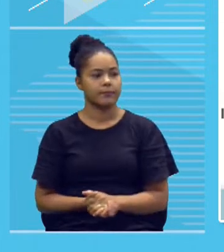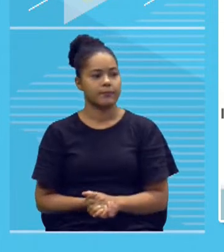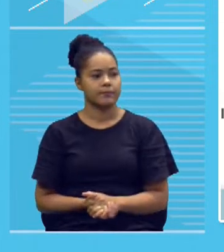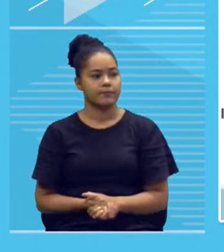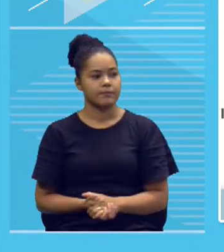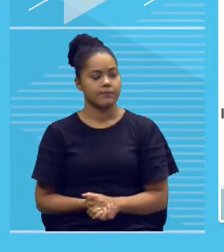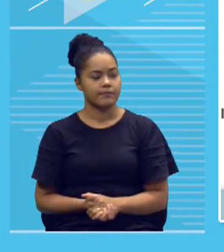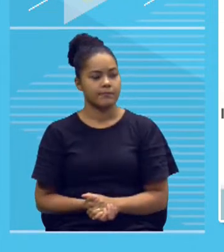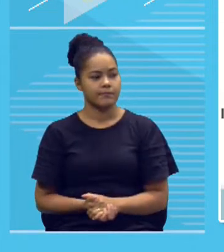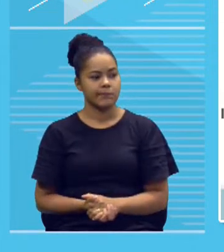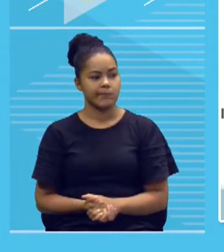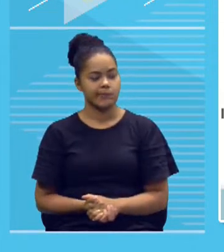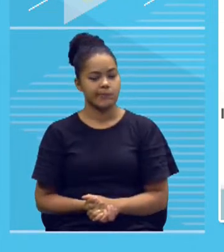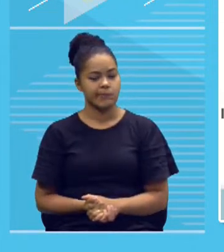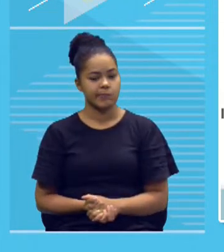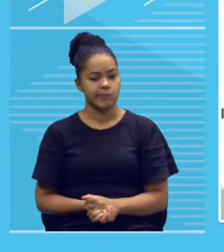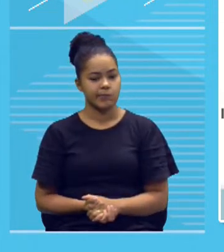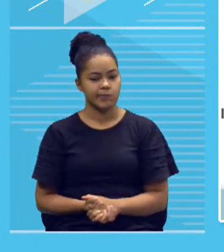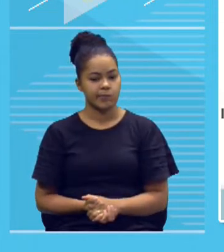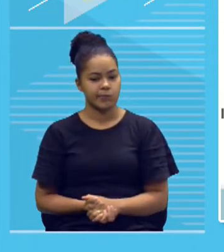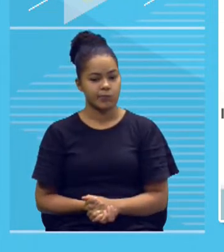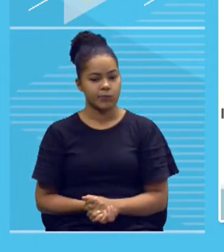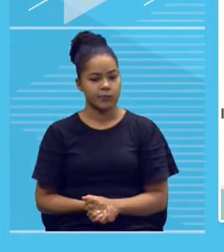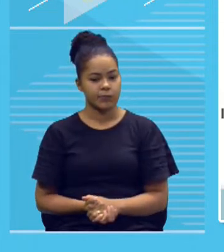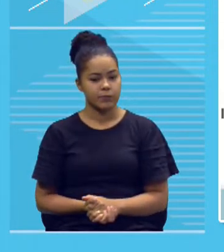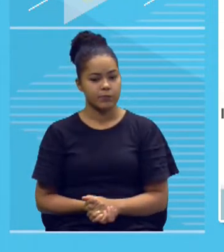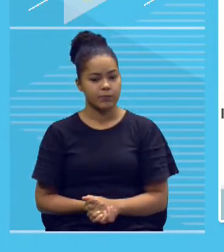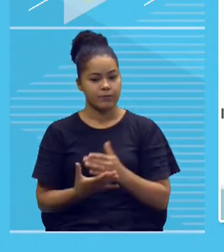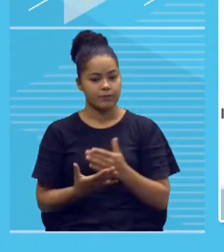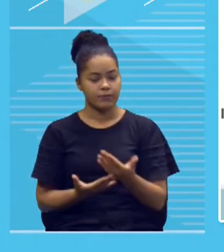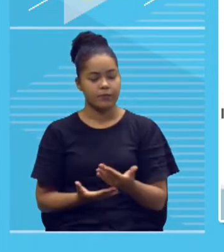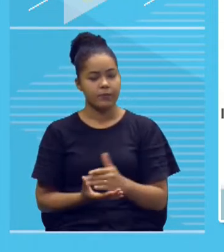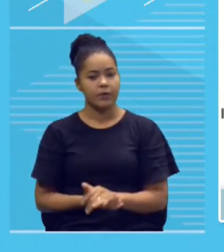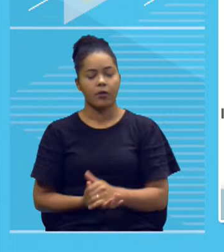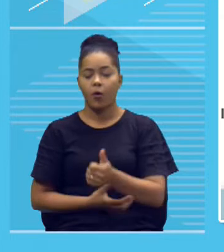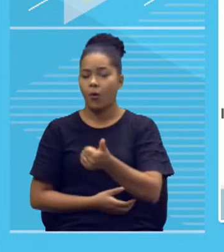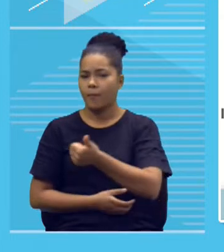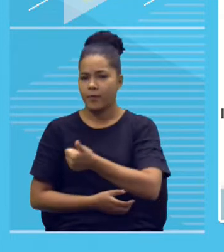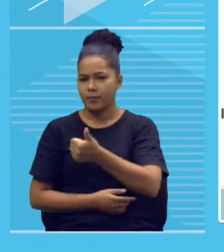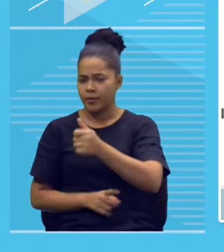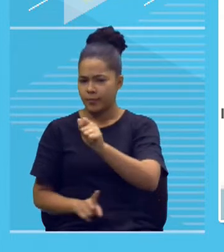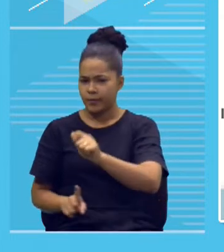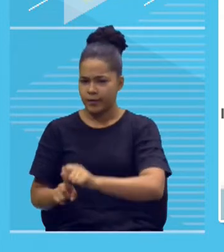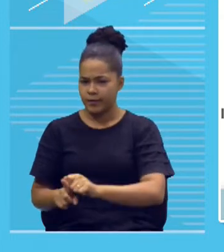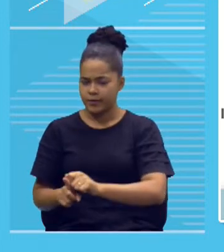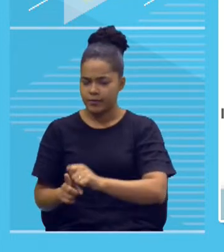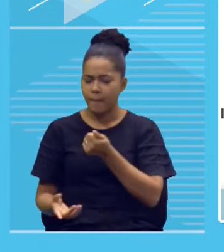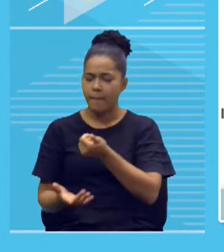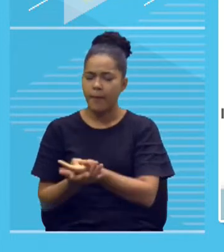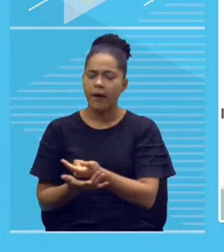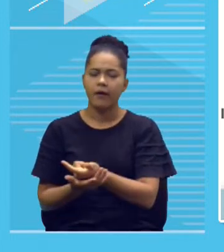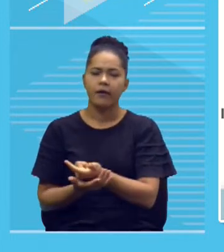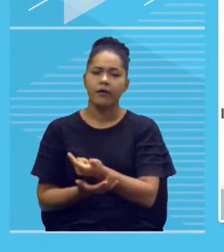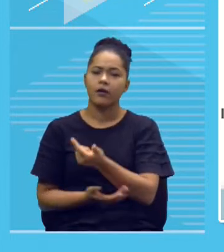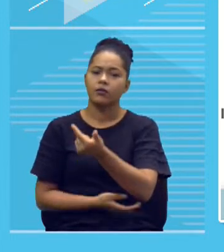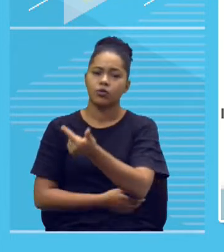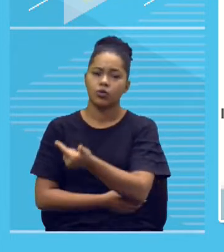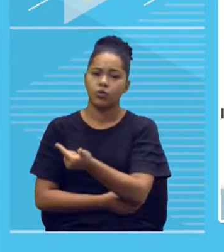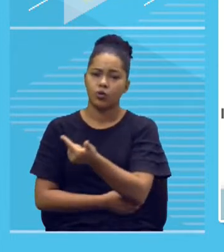pagos os dois por cento ao mês ou seja no primeiro mês vai ser pago dois por cento